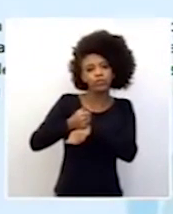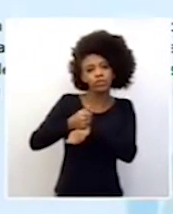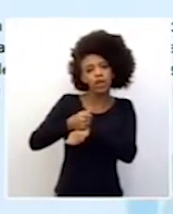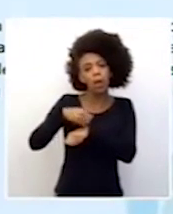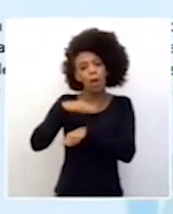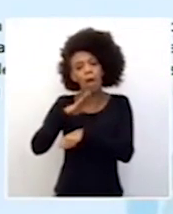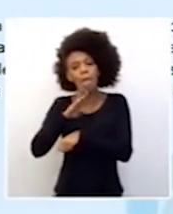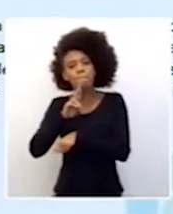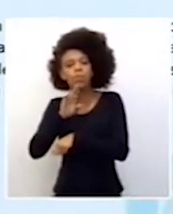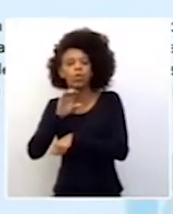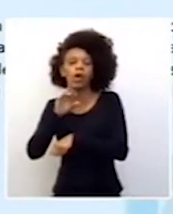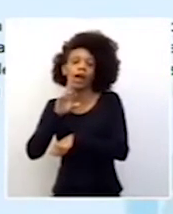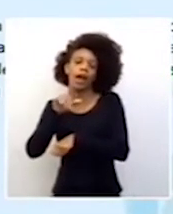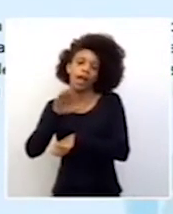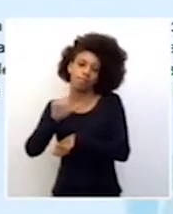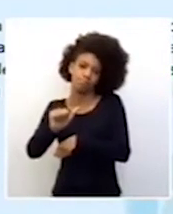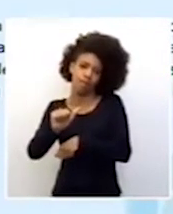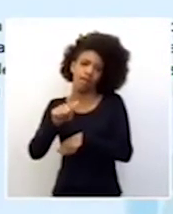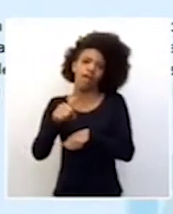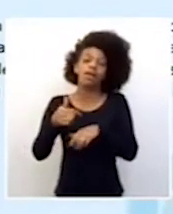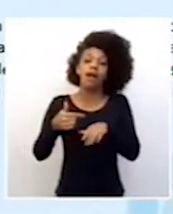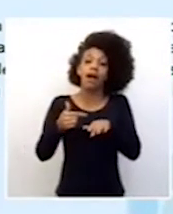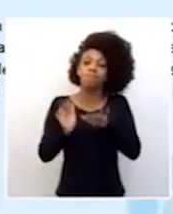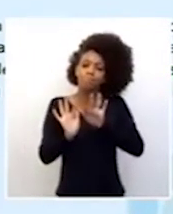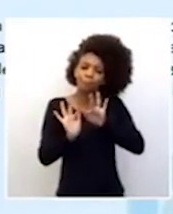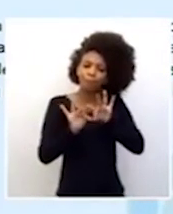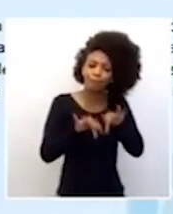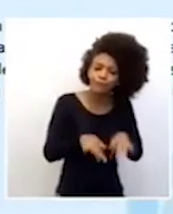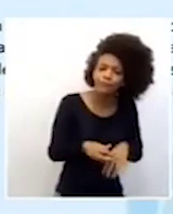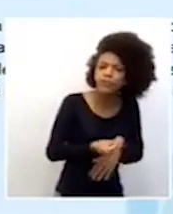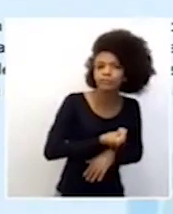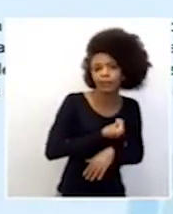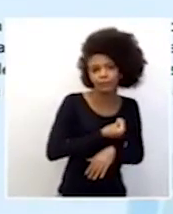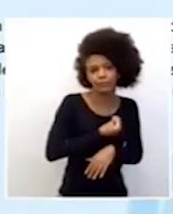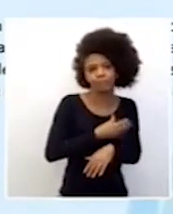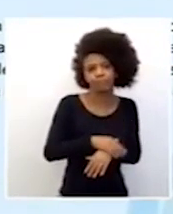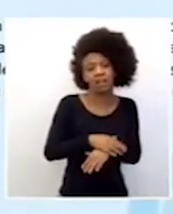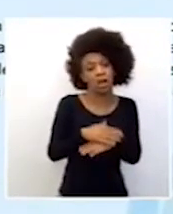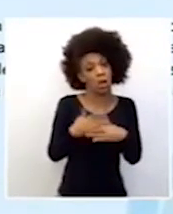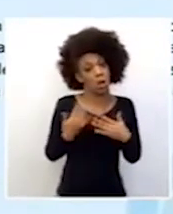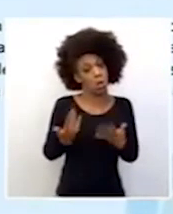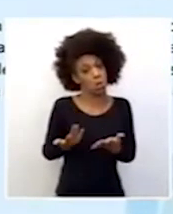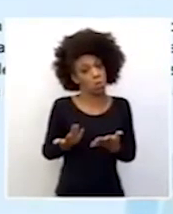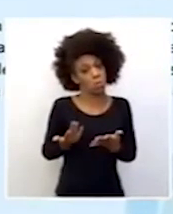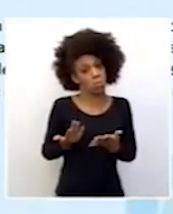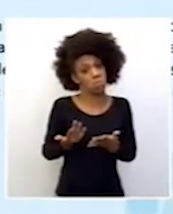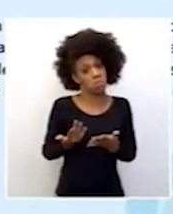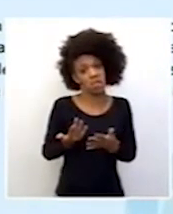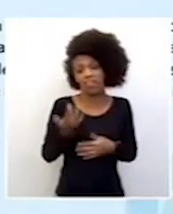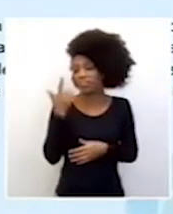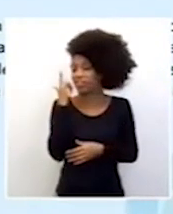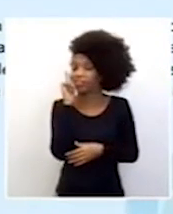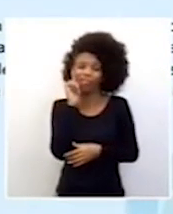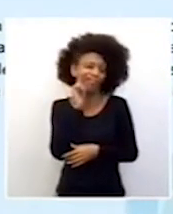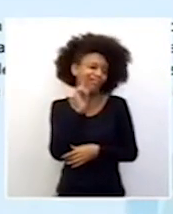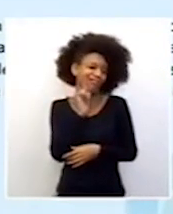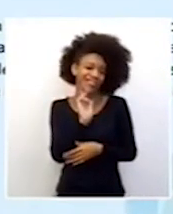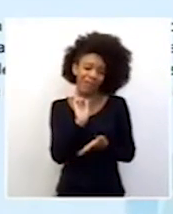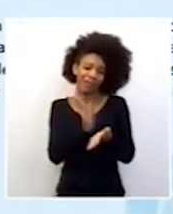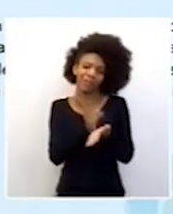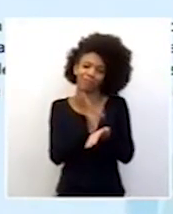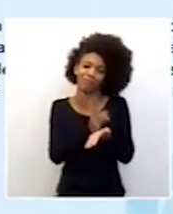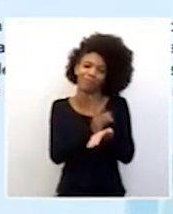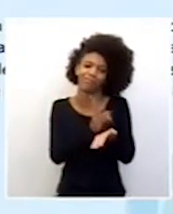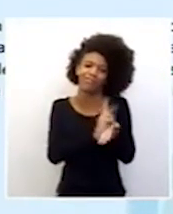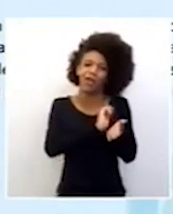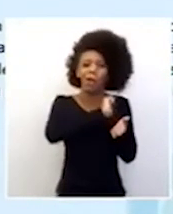seria até o fim o principal meio de sobrevivência. Olha, ele não conseguiu a sua subsistência como